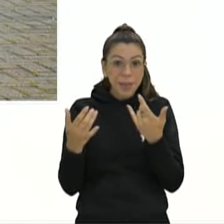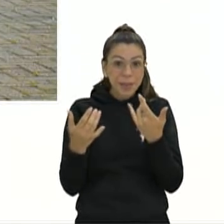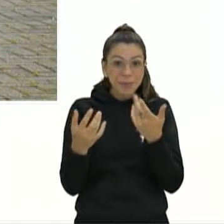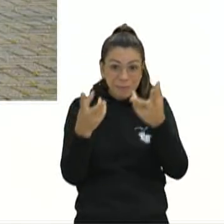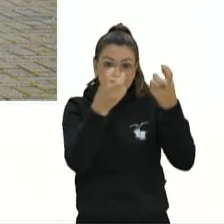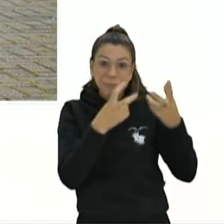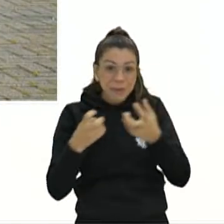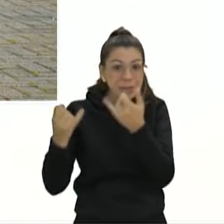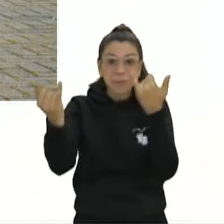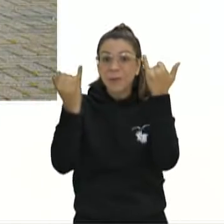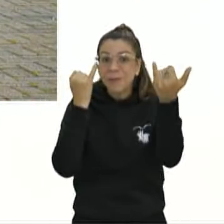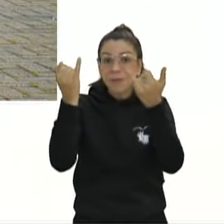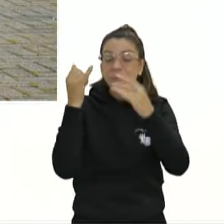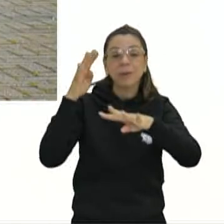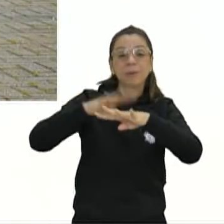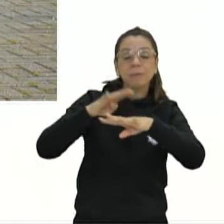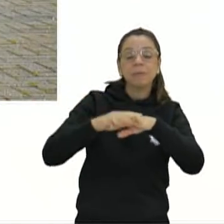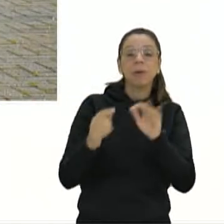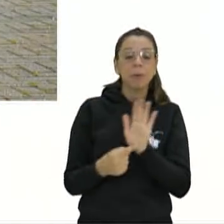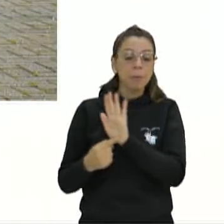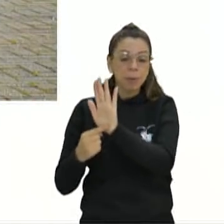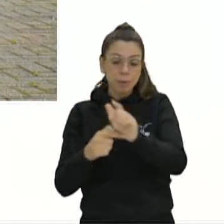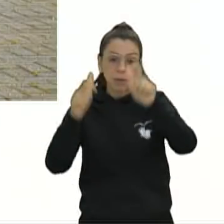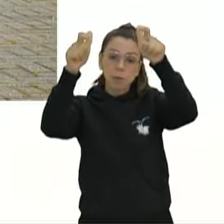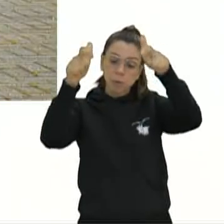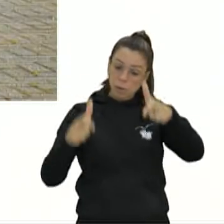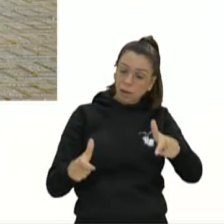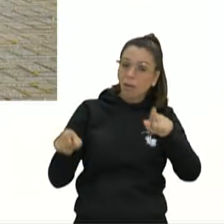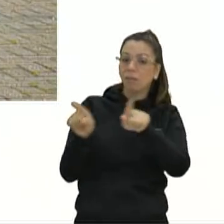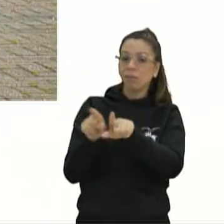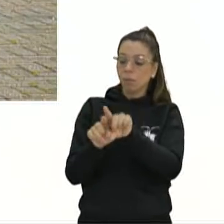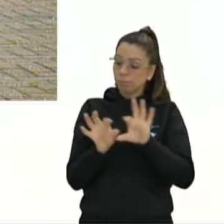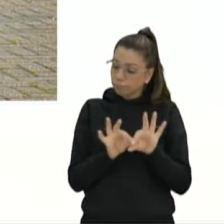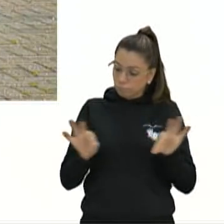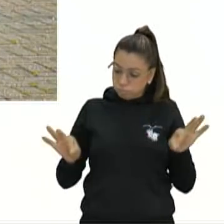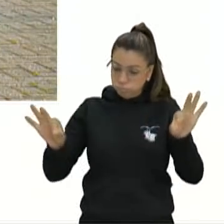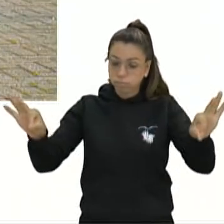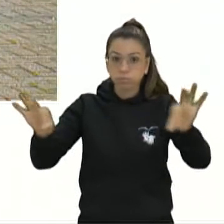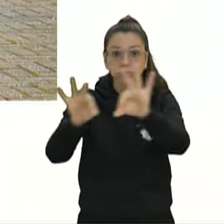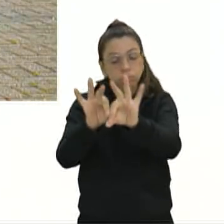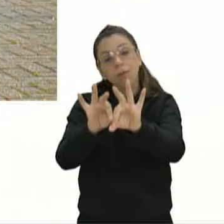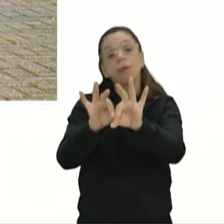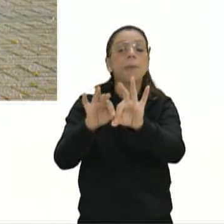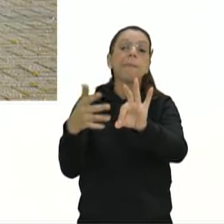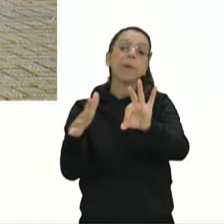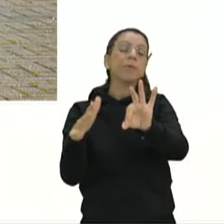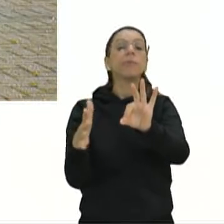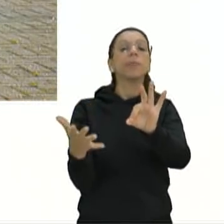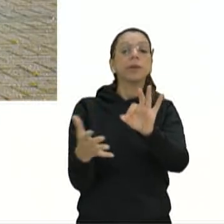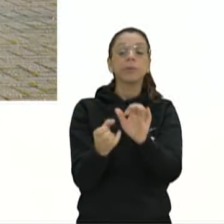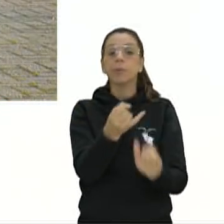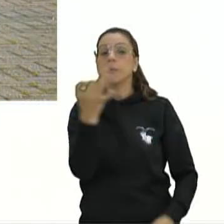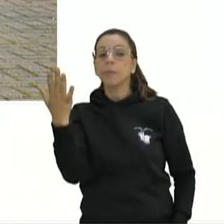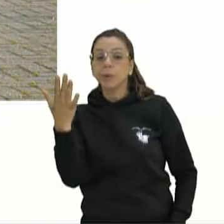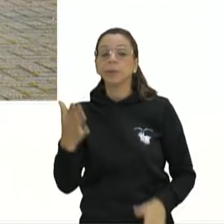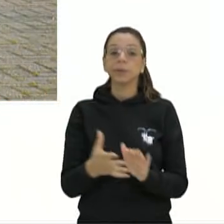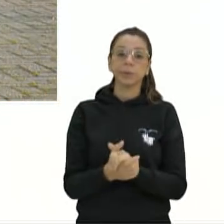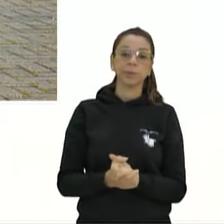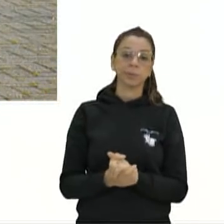única fala? Mostrei a localização, falei da área que o parque está ocupando,